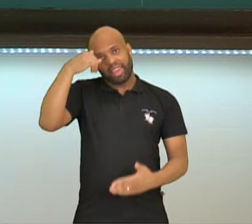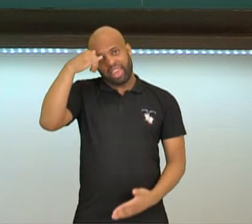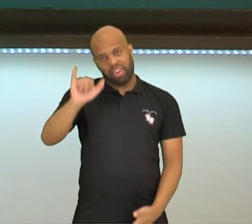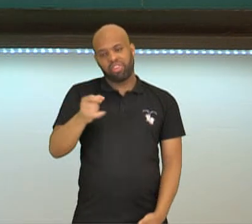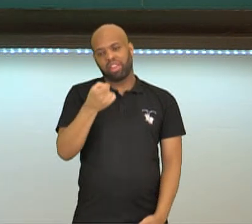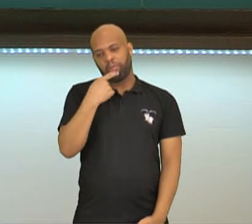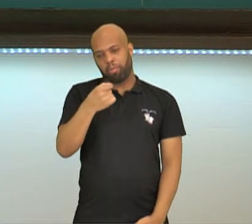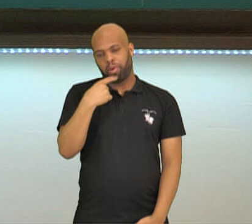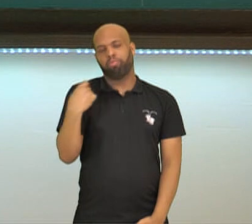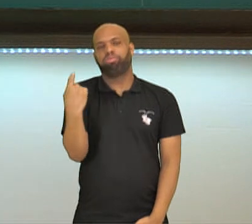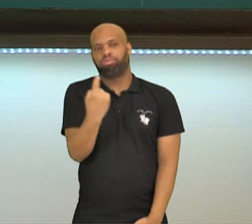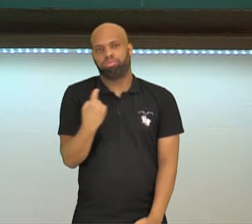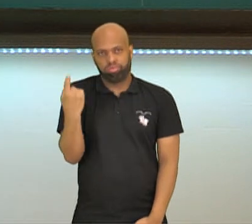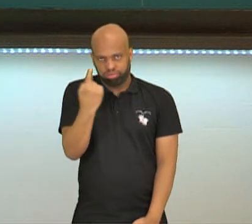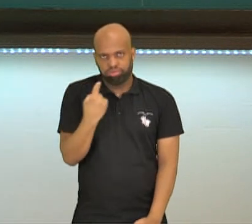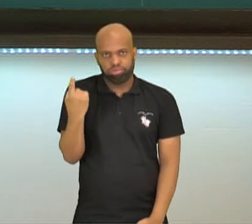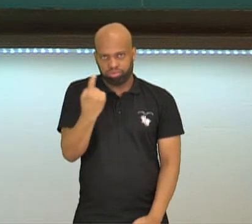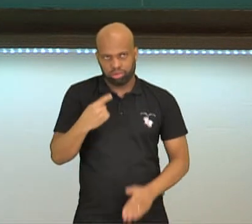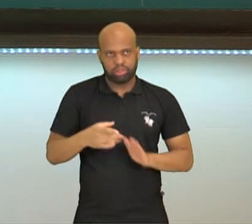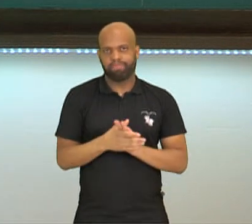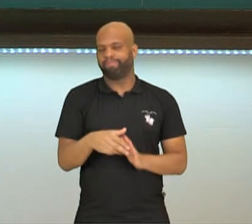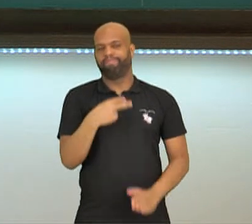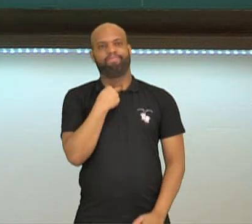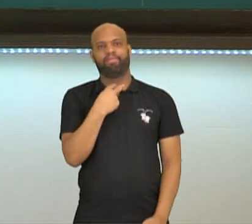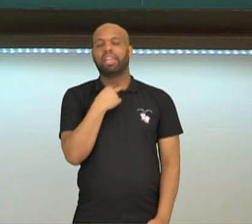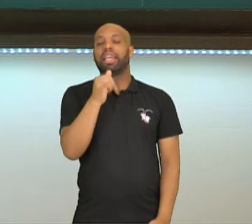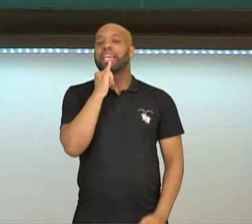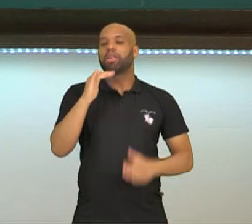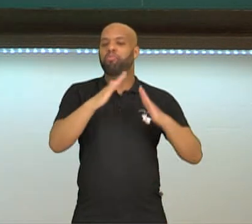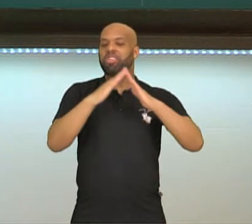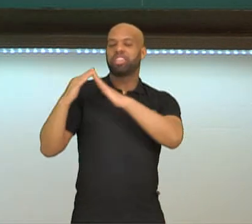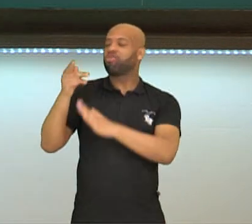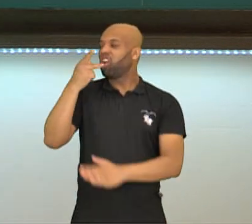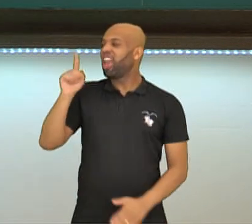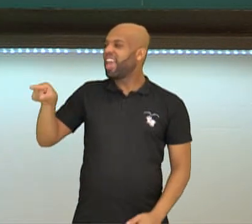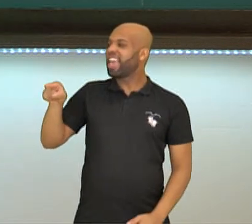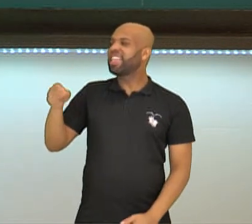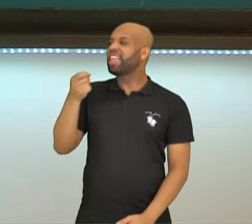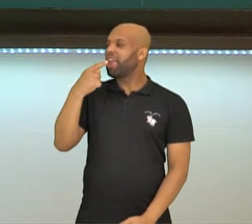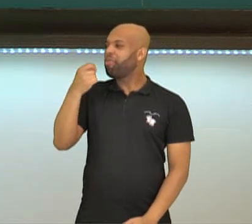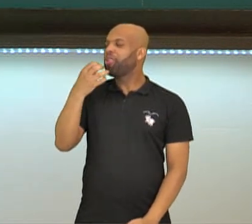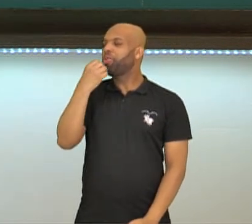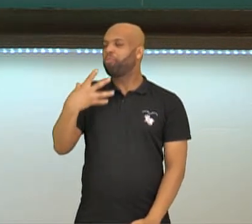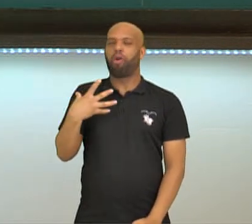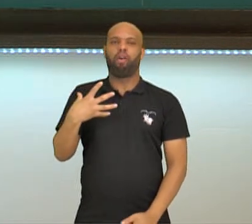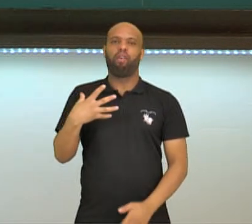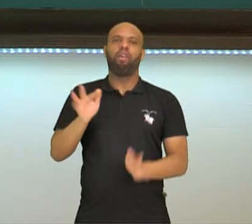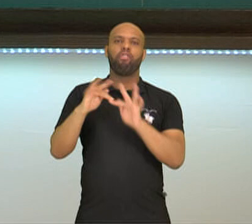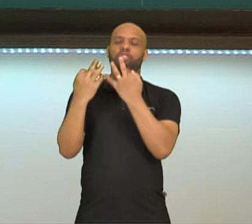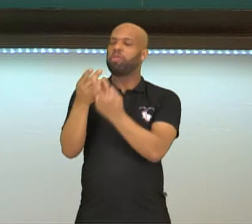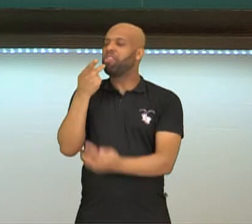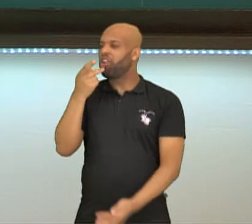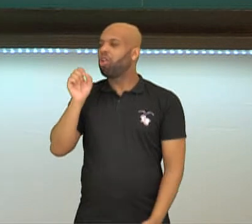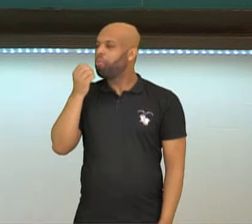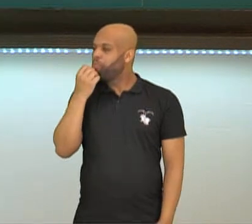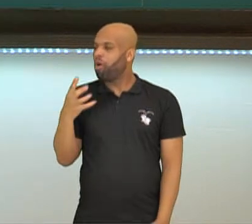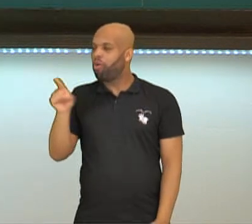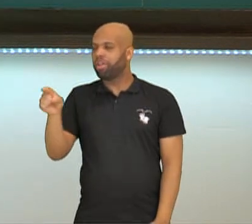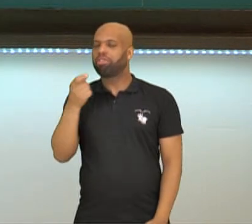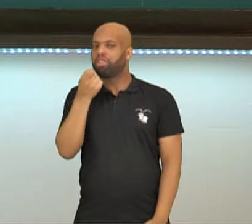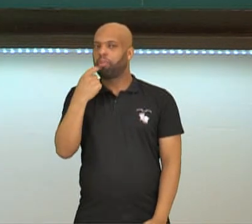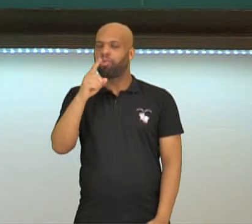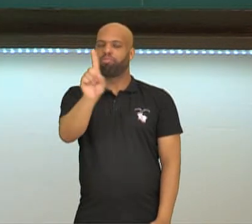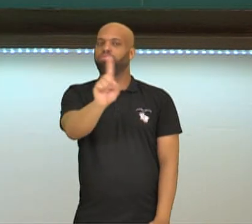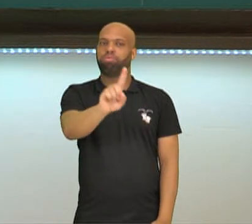nos automedicar, tomar o medicamento que o vizinho falou que é bom, né? Que o parente tomou e foi bom para